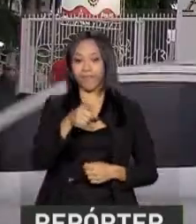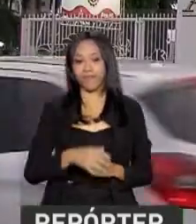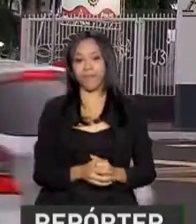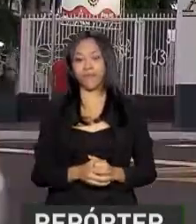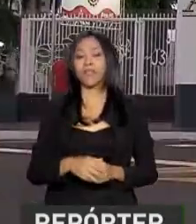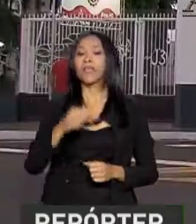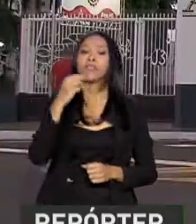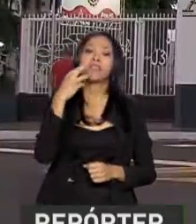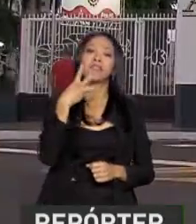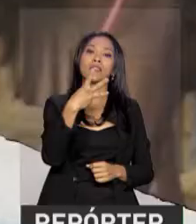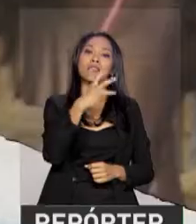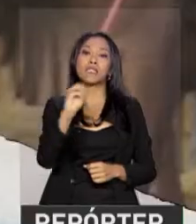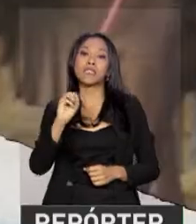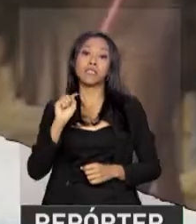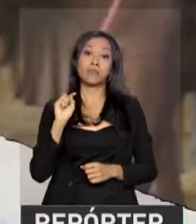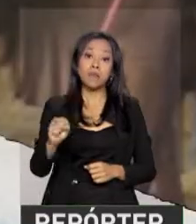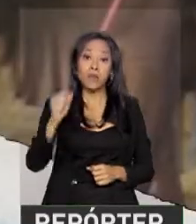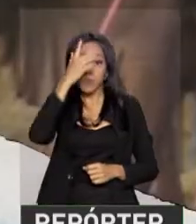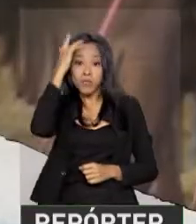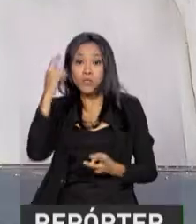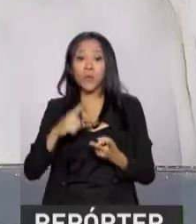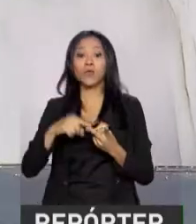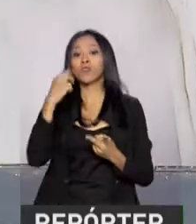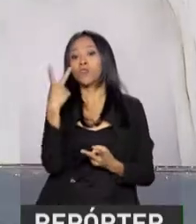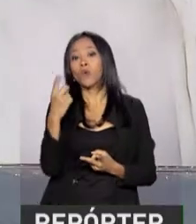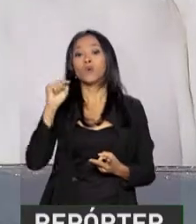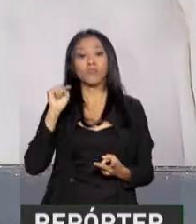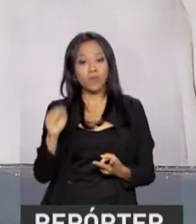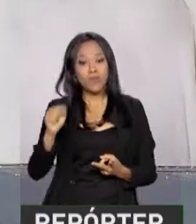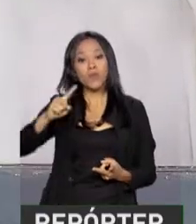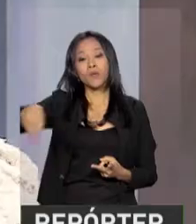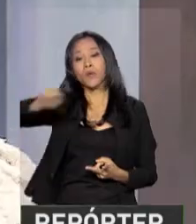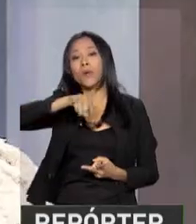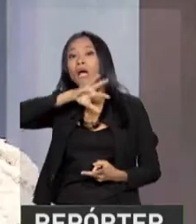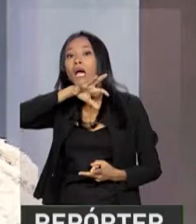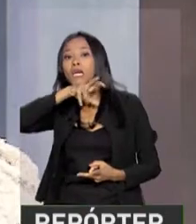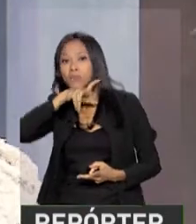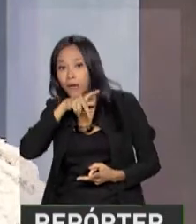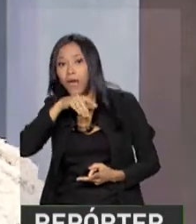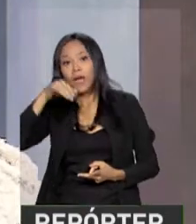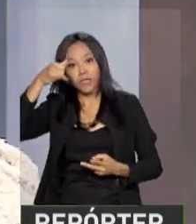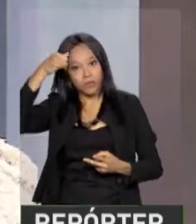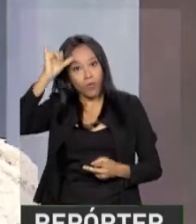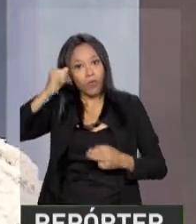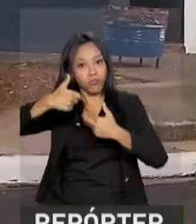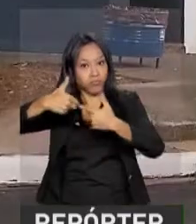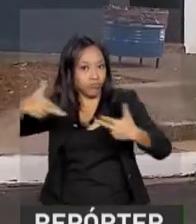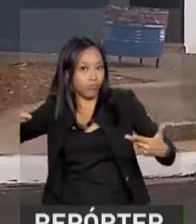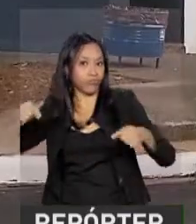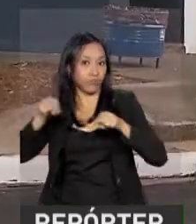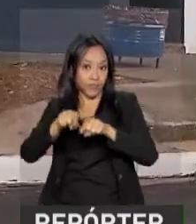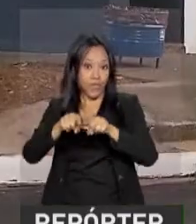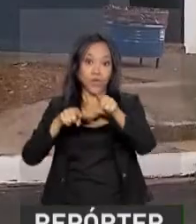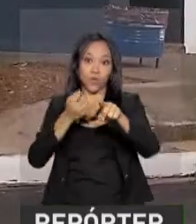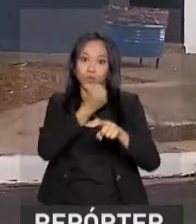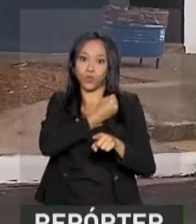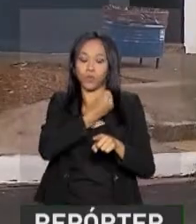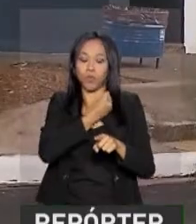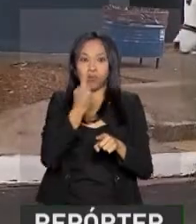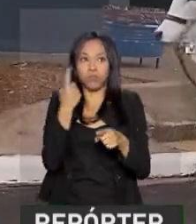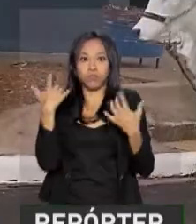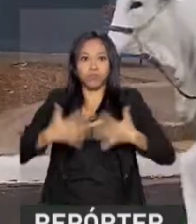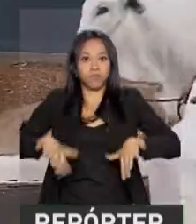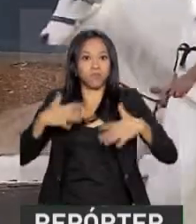trezentas mil pessoas 2 mil animais nove dias de exposição quando se fala na expozebu os números impressionam